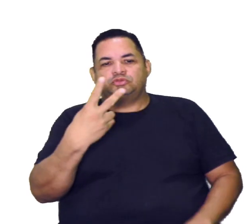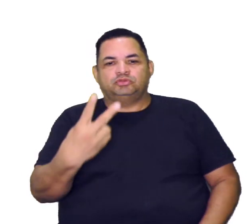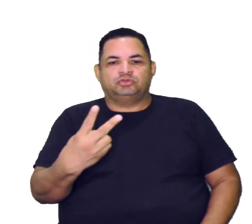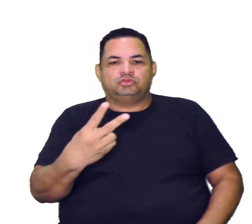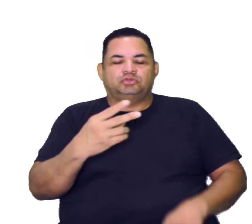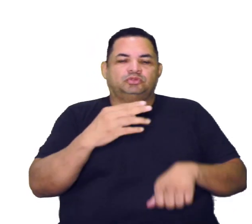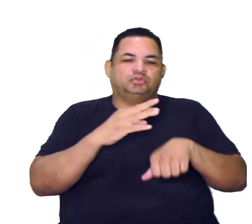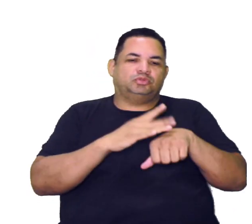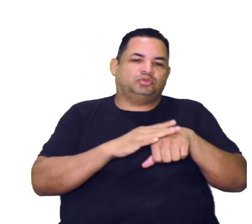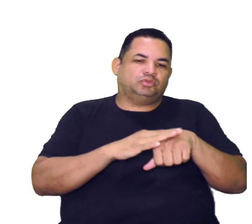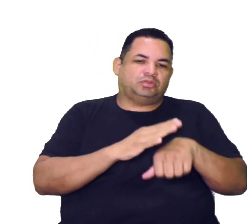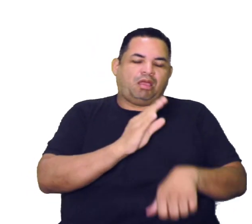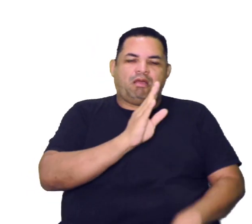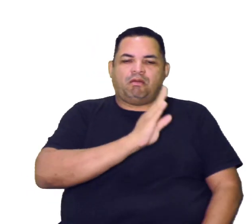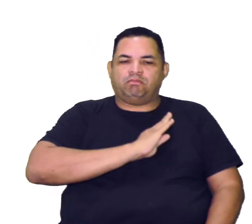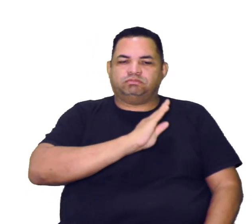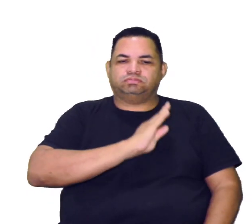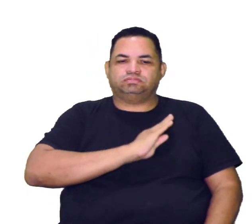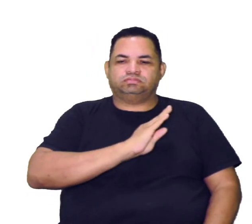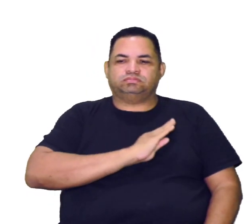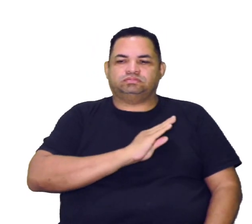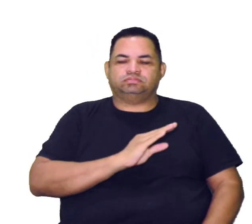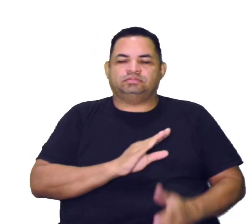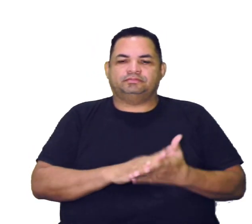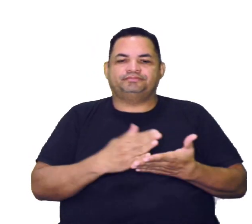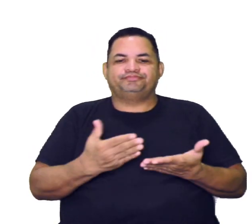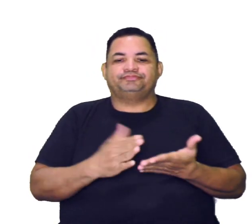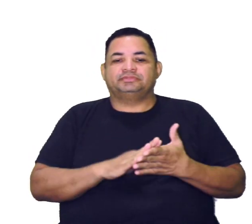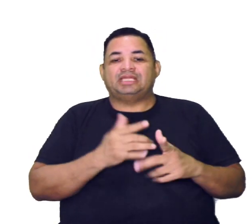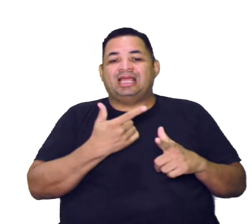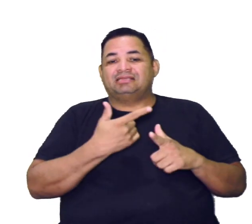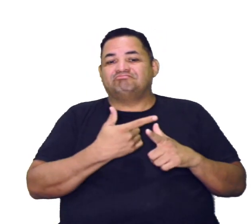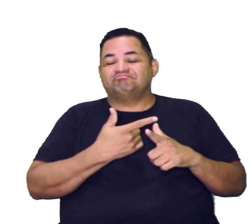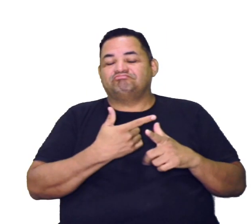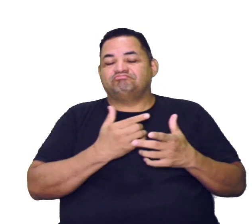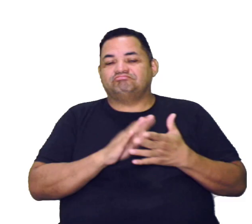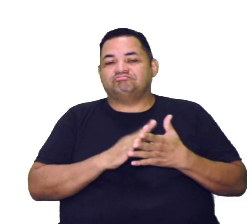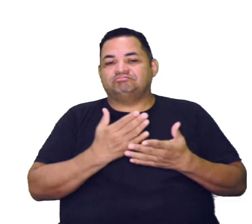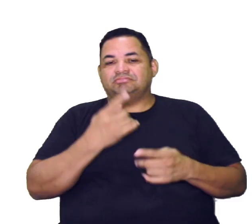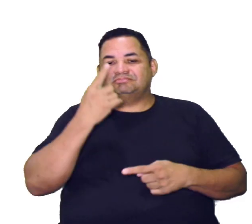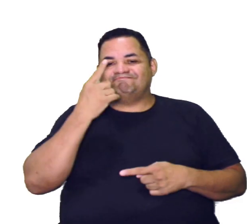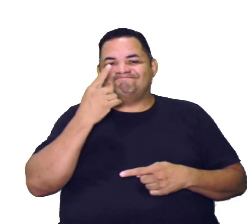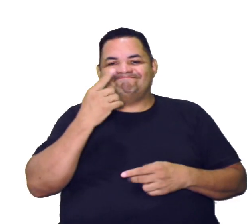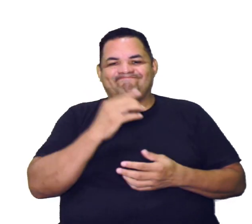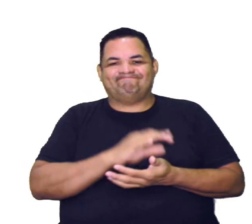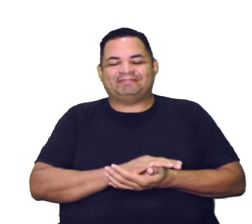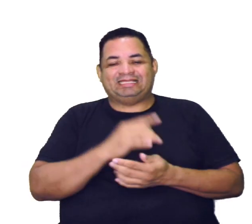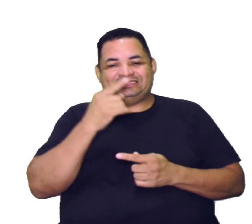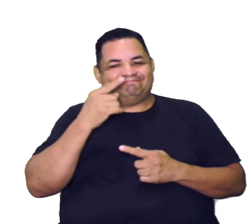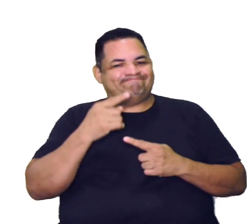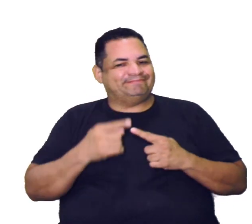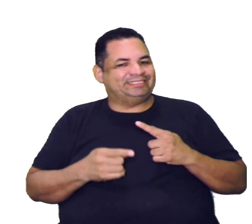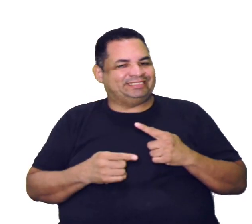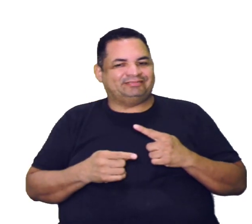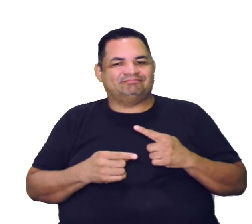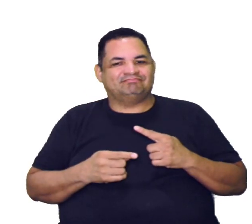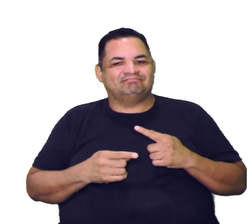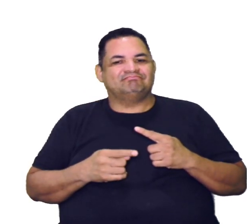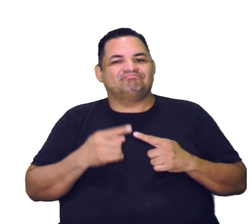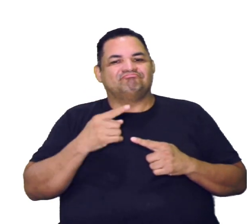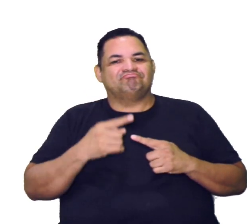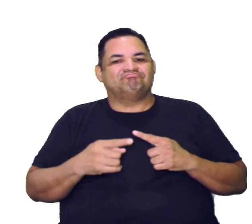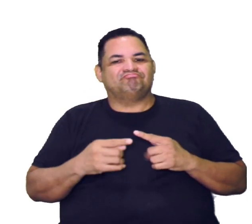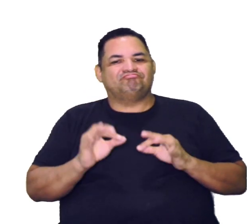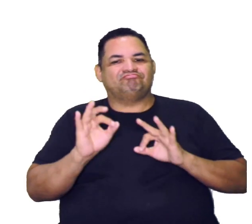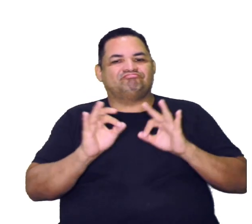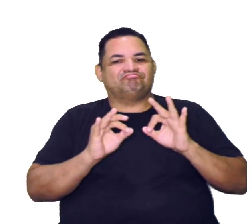2, as doenças cardiovasculares. Então, esse risco fica muito aumentado, né? As visitas ao